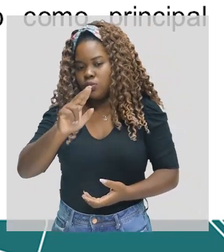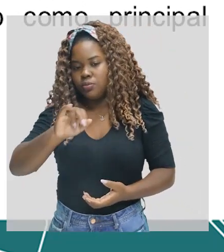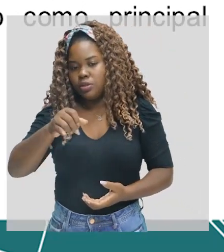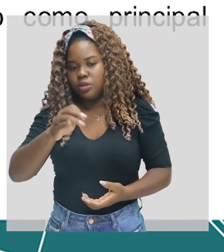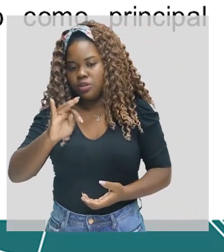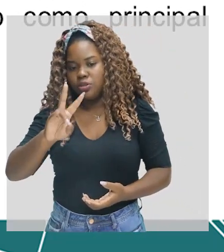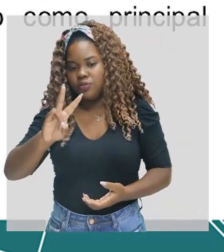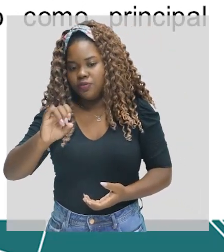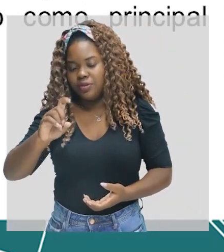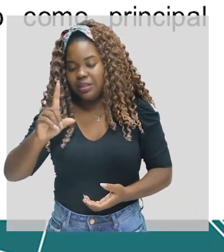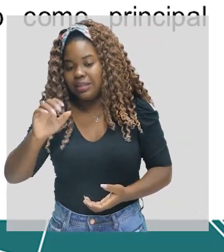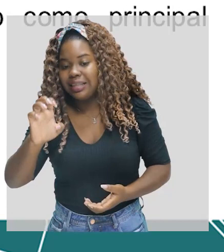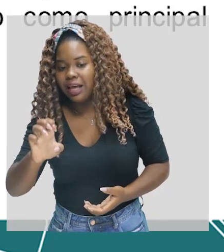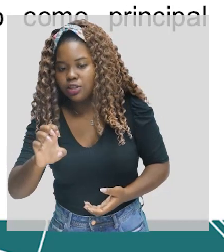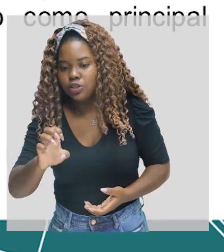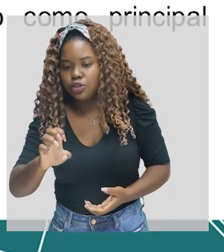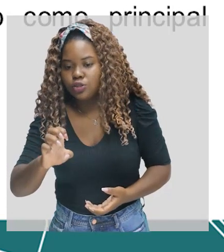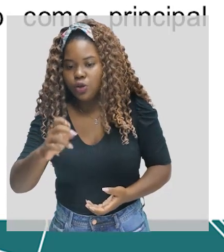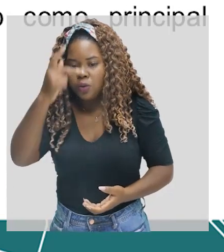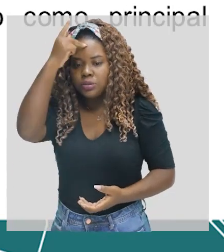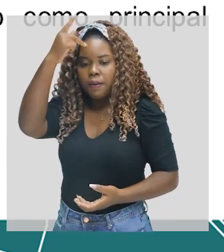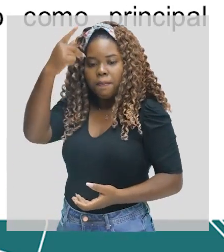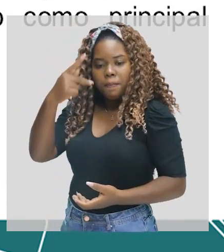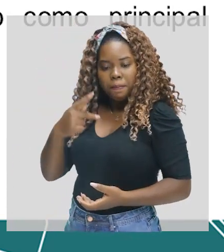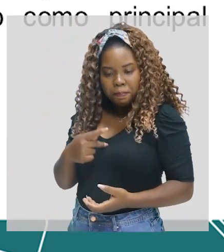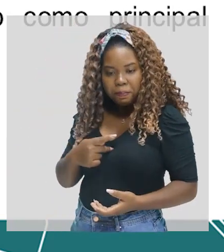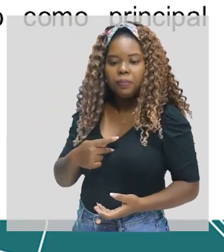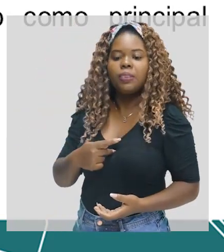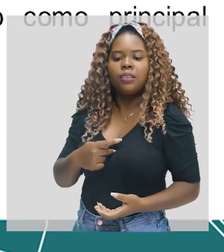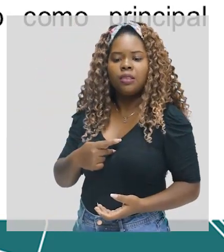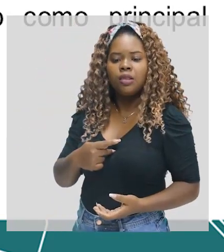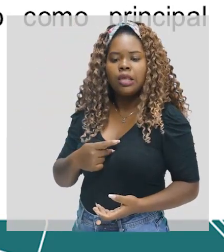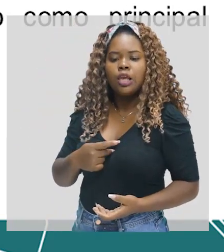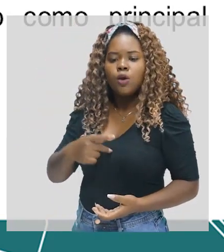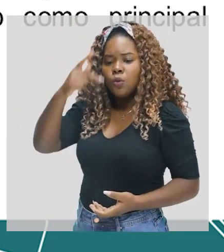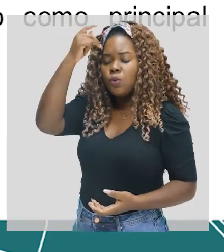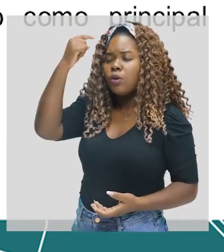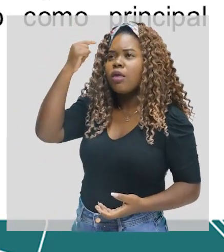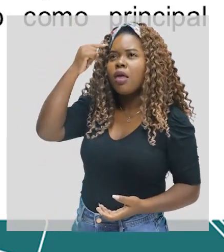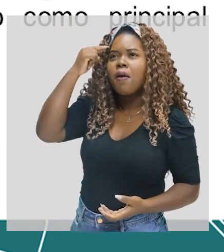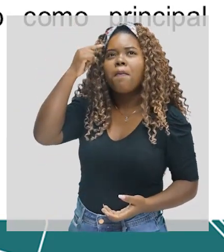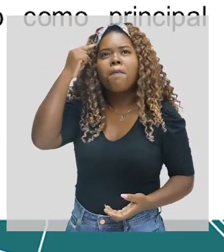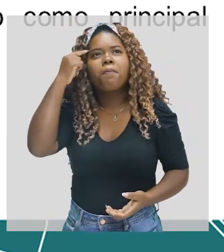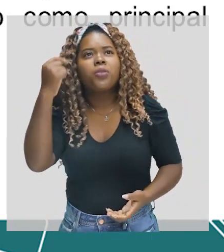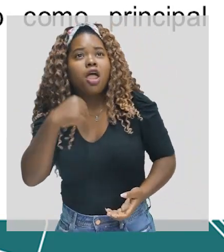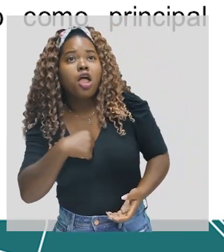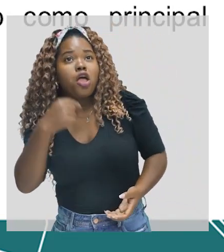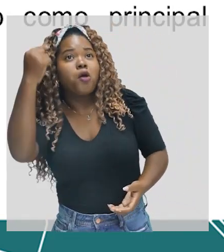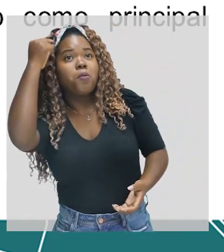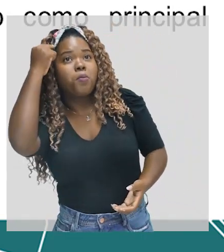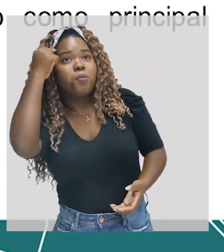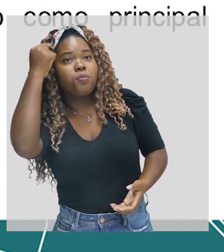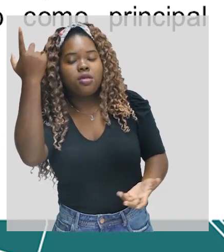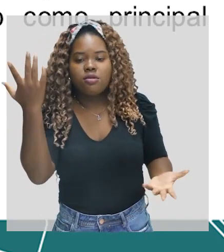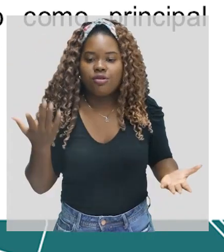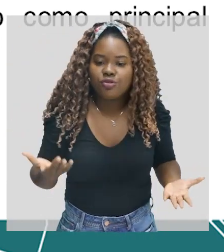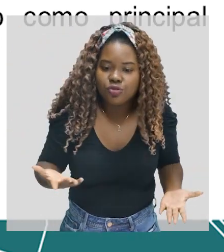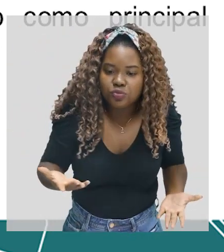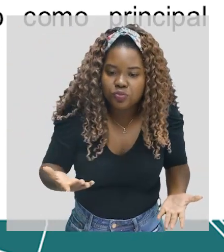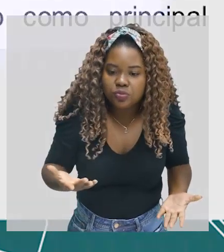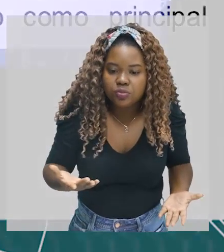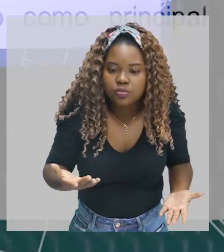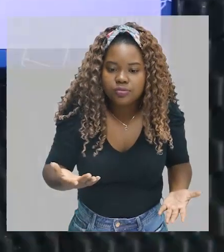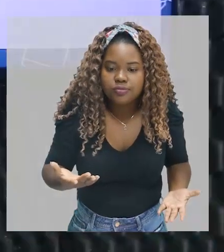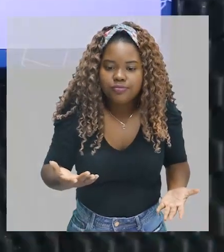individualismo. O que é isso? O eu, aquilo que eu penso. O indivíduo está em primeiro plano. Eu